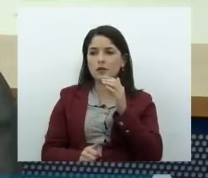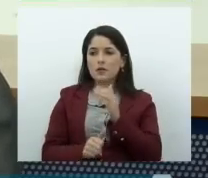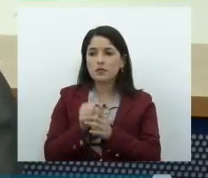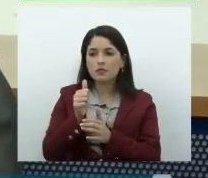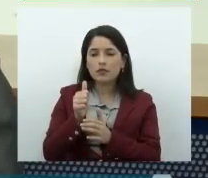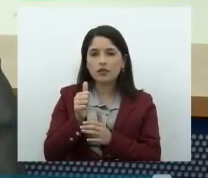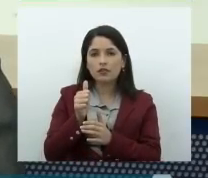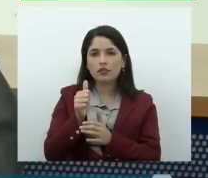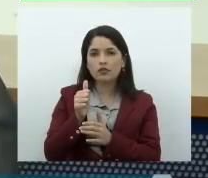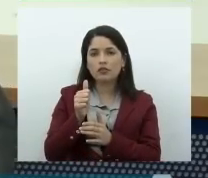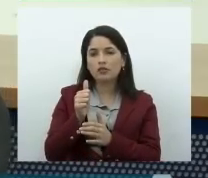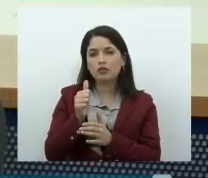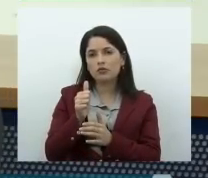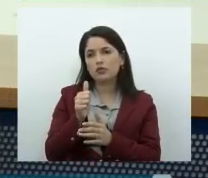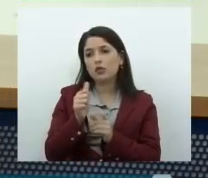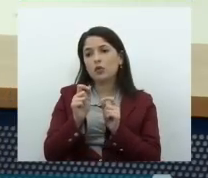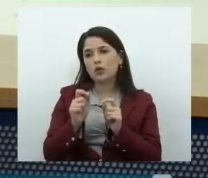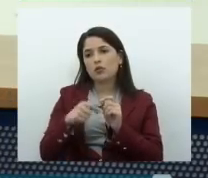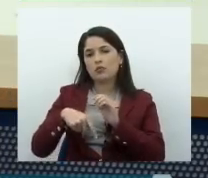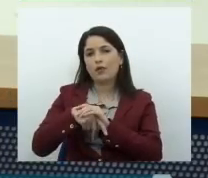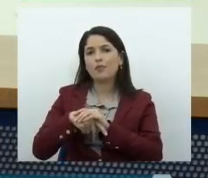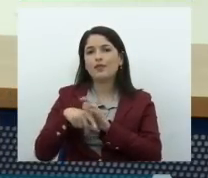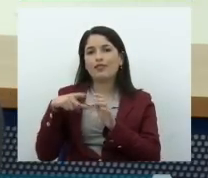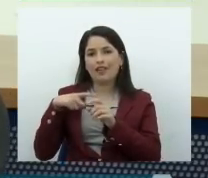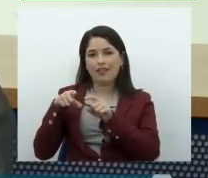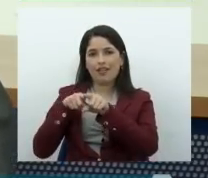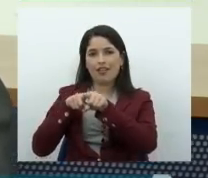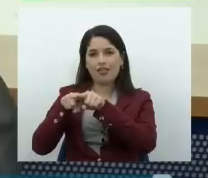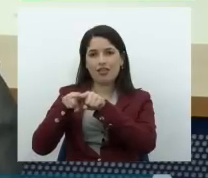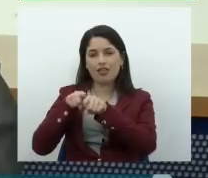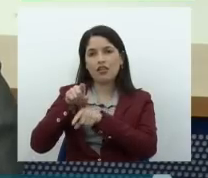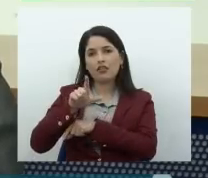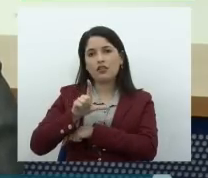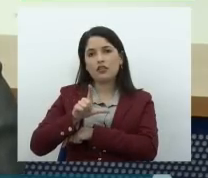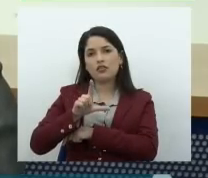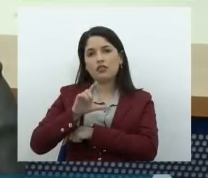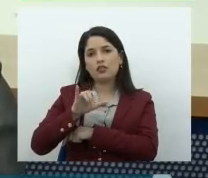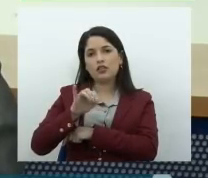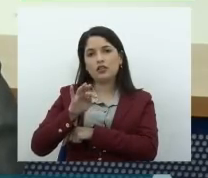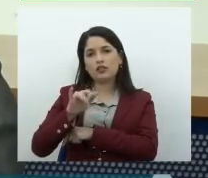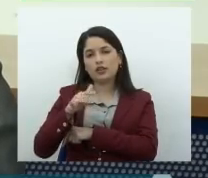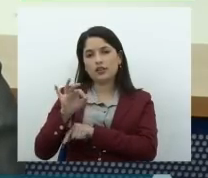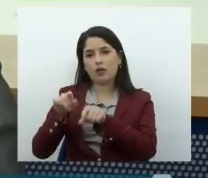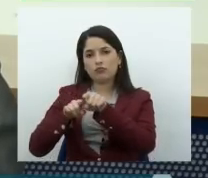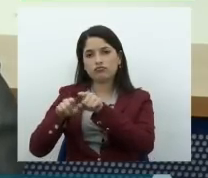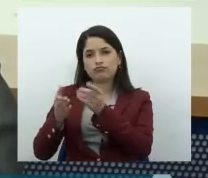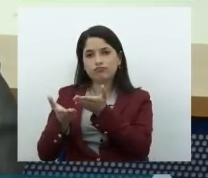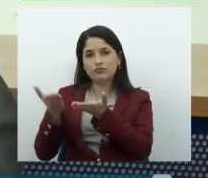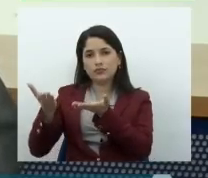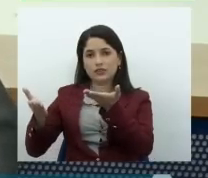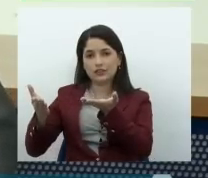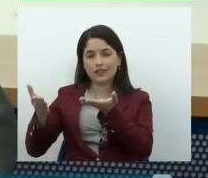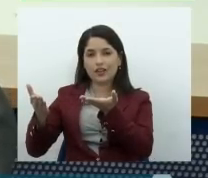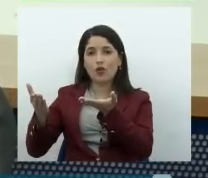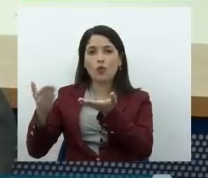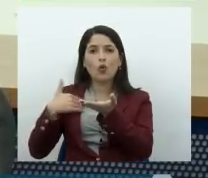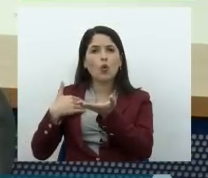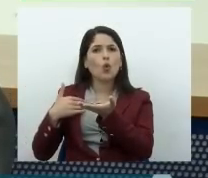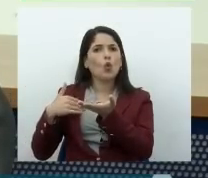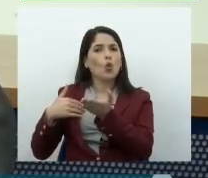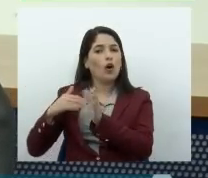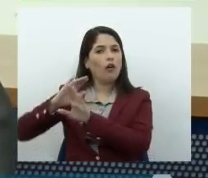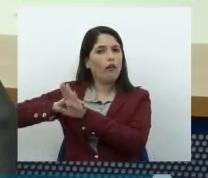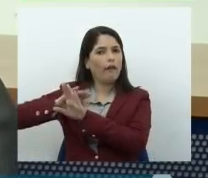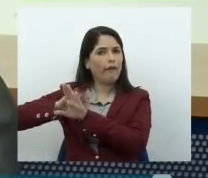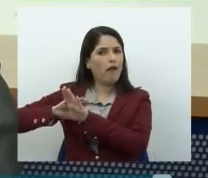situação dessa licitação fraudulenta que existe na nossa cidade, para que possamos ter um transporte melhor para